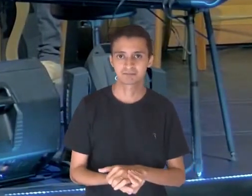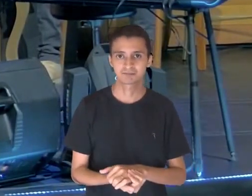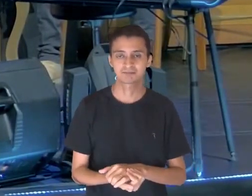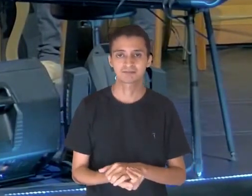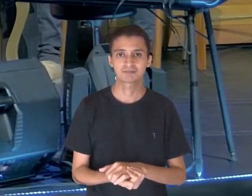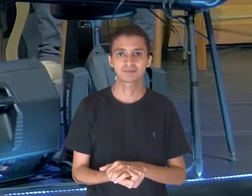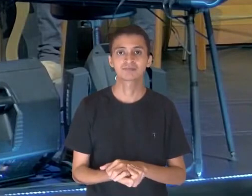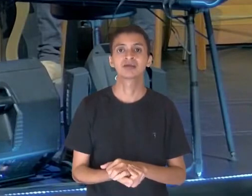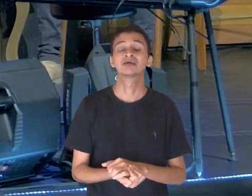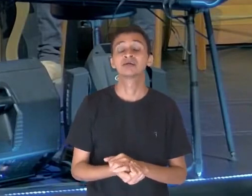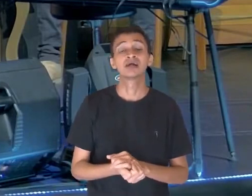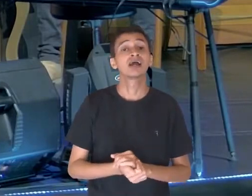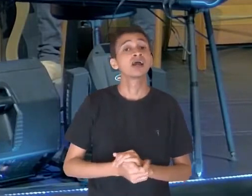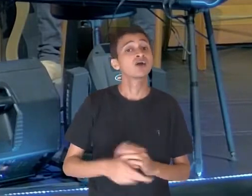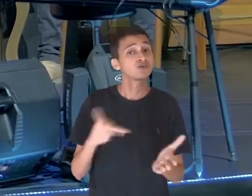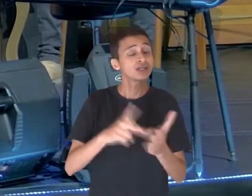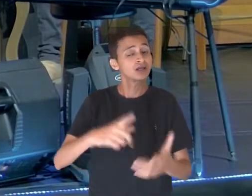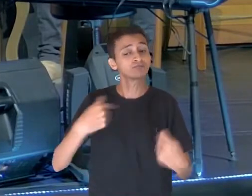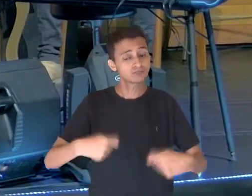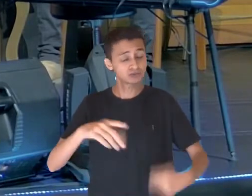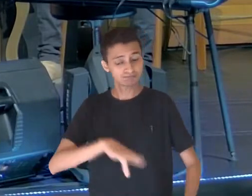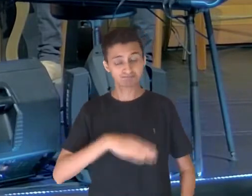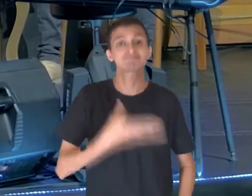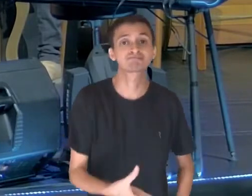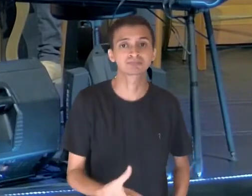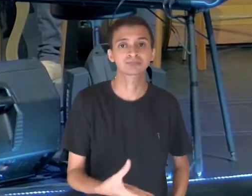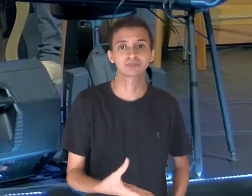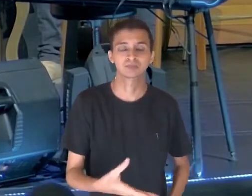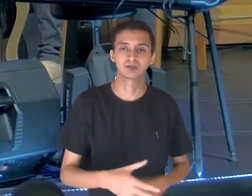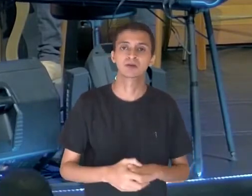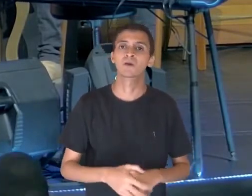Isso não é ser inconsequente. Isso não é ser